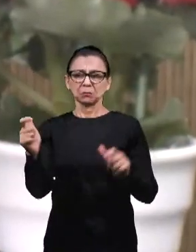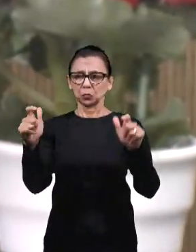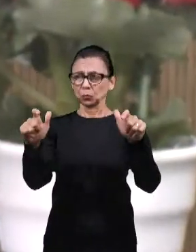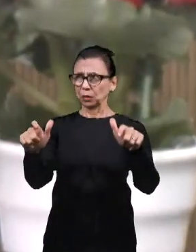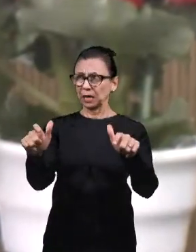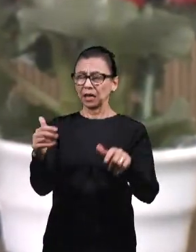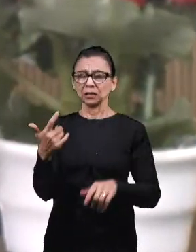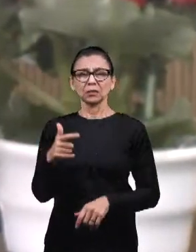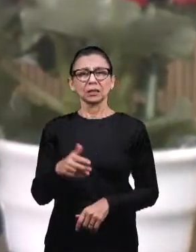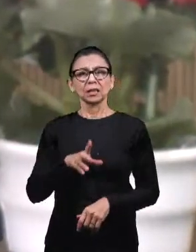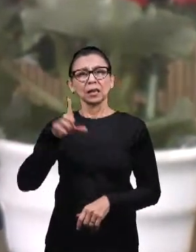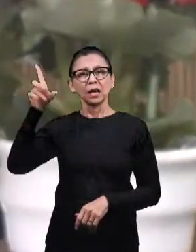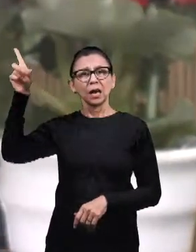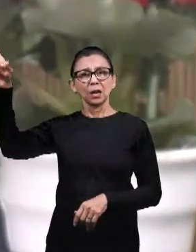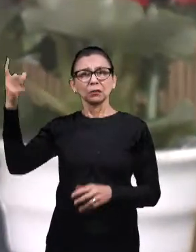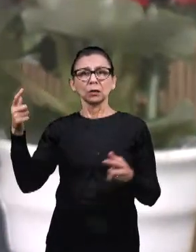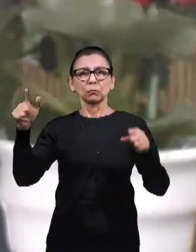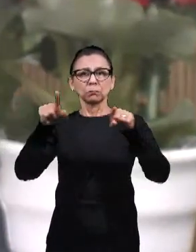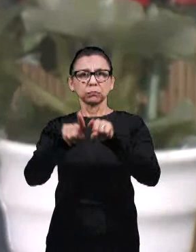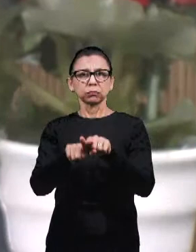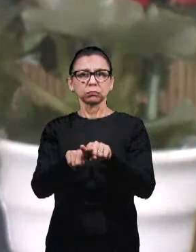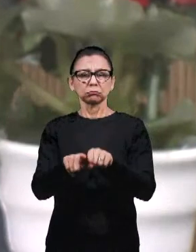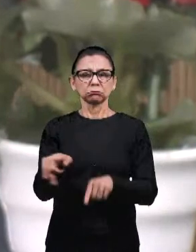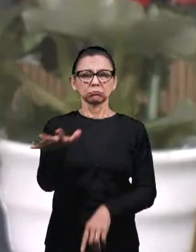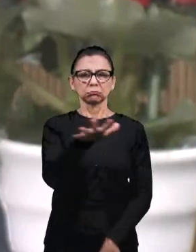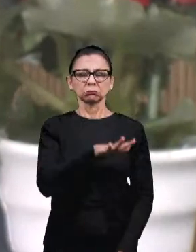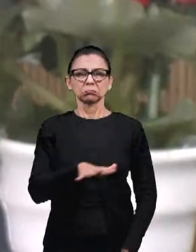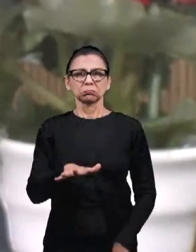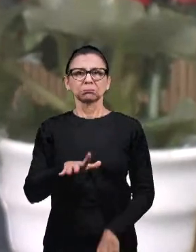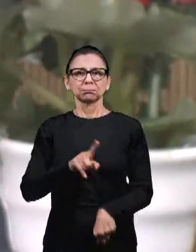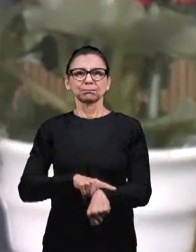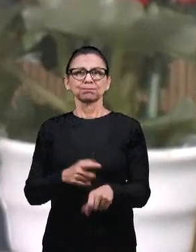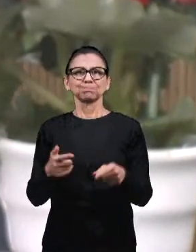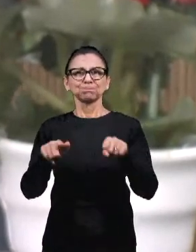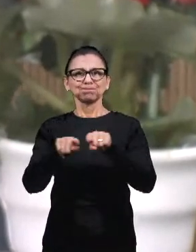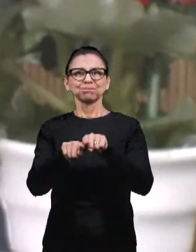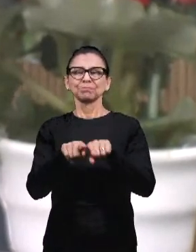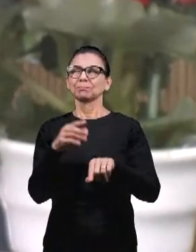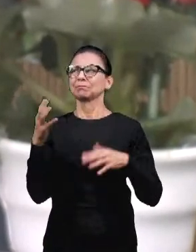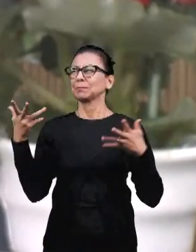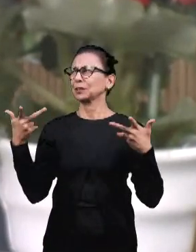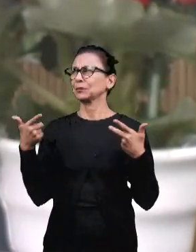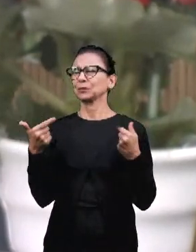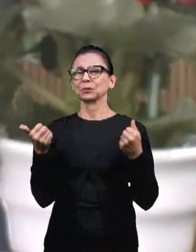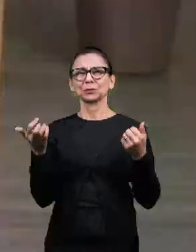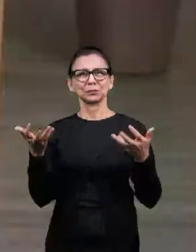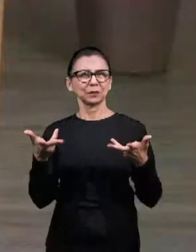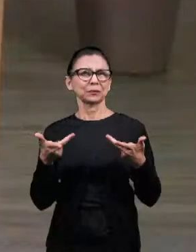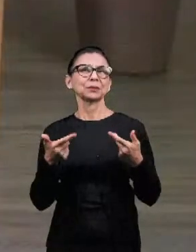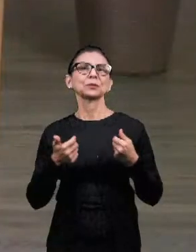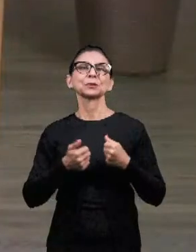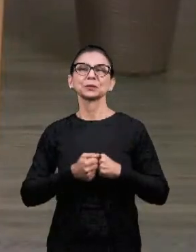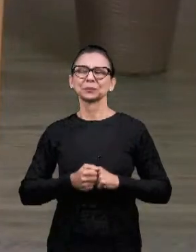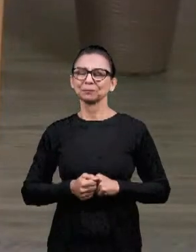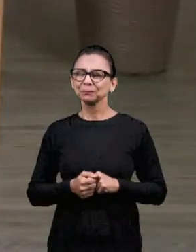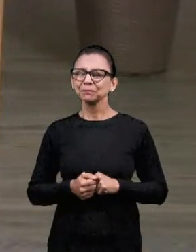o mesmo Deus em qualquer situação, em qualquer local. Glória. Isso é maravilhoso, maravilhoso, maravilhoso. Glória a Jesus.